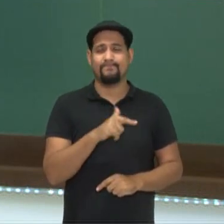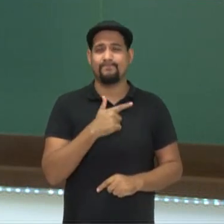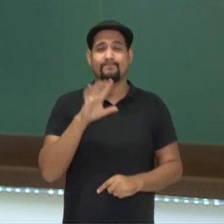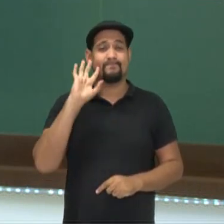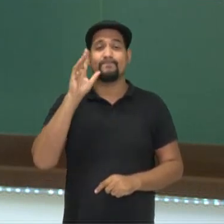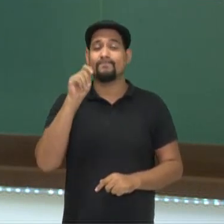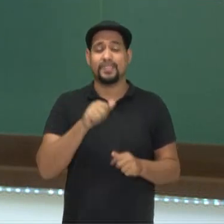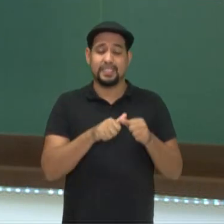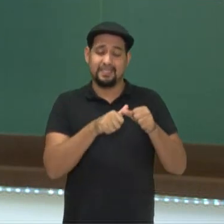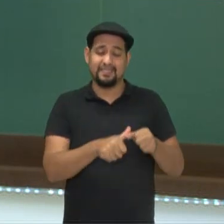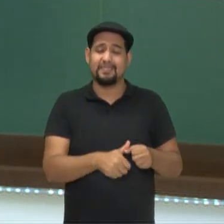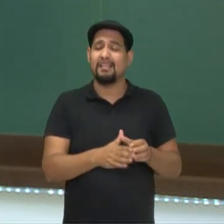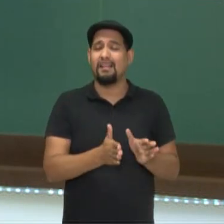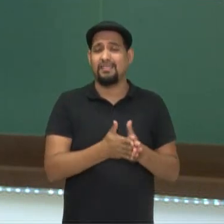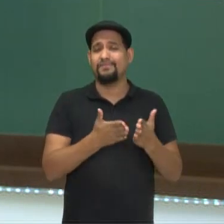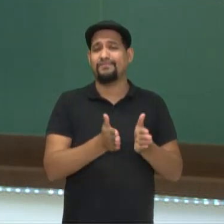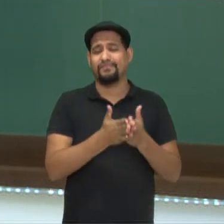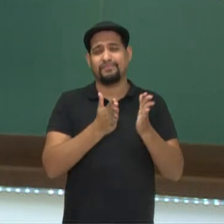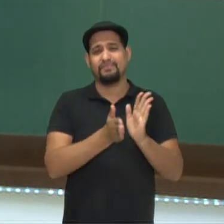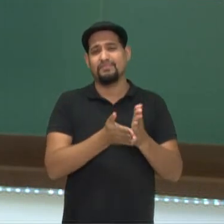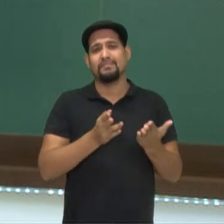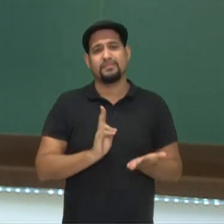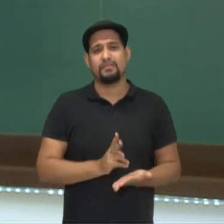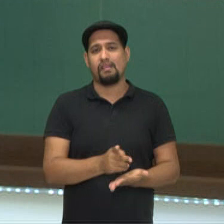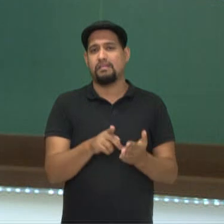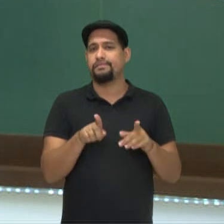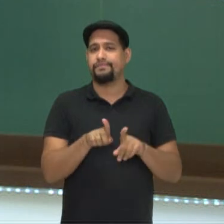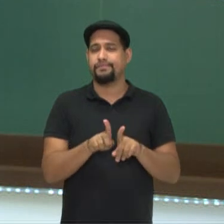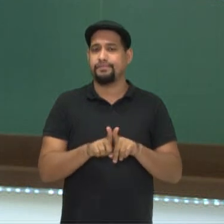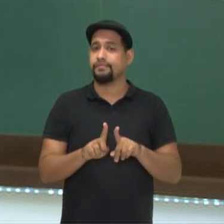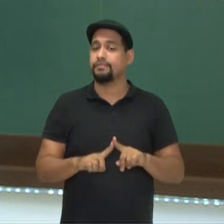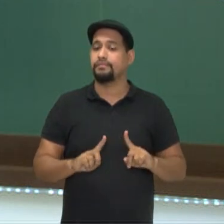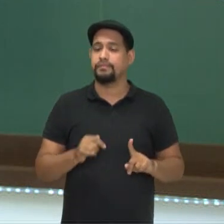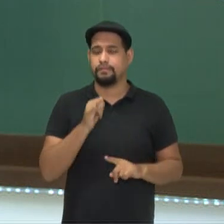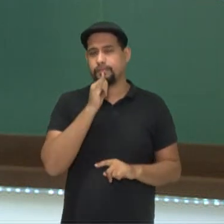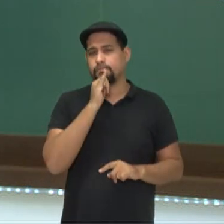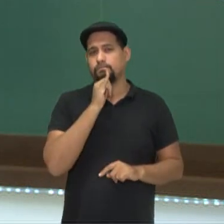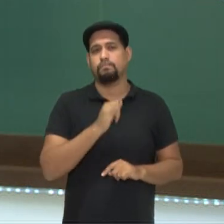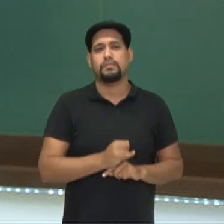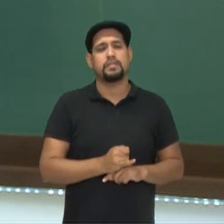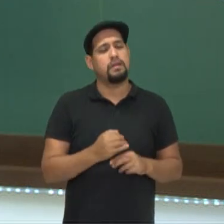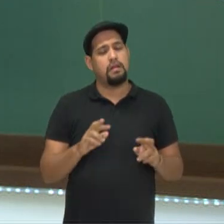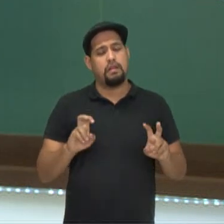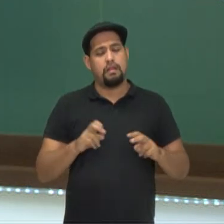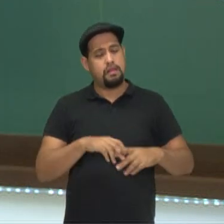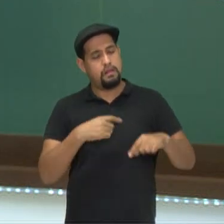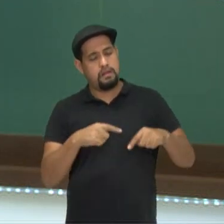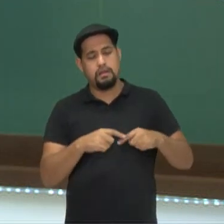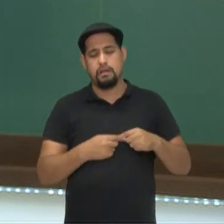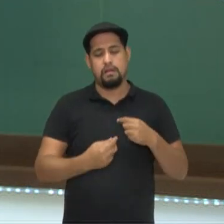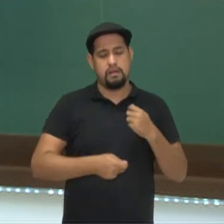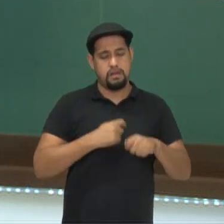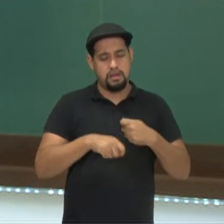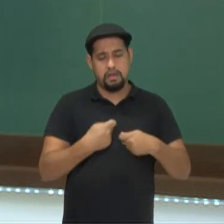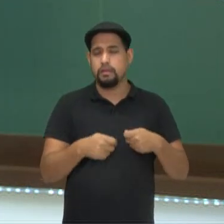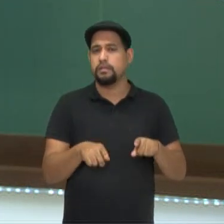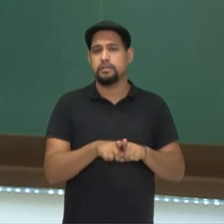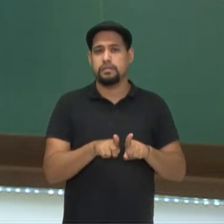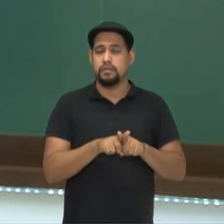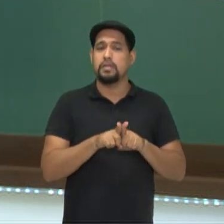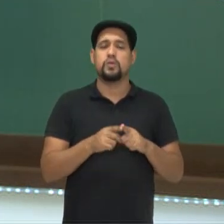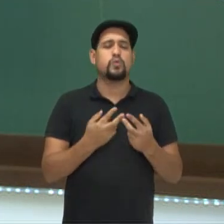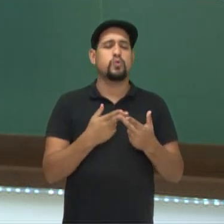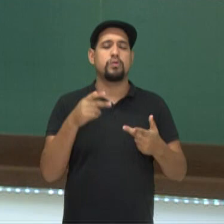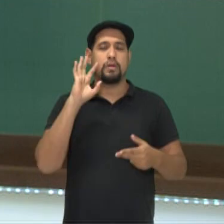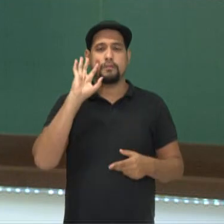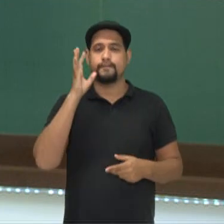acabam permanecendo na pobreza e, além da questão política, administrativa, a questão física natural do